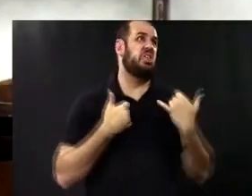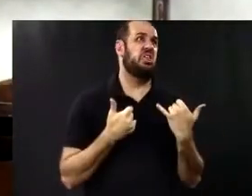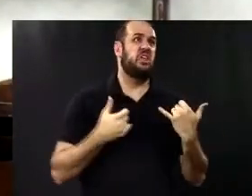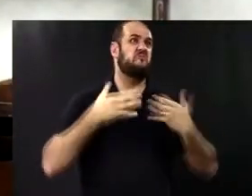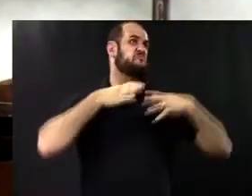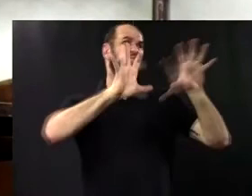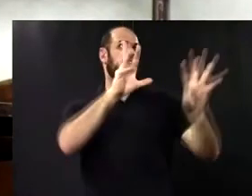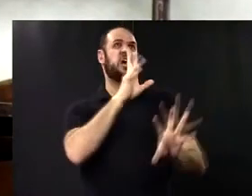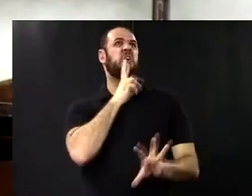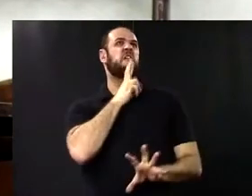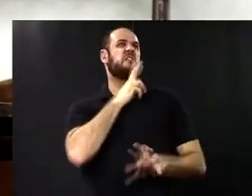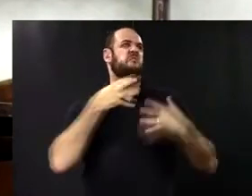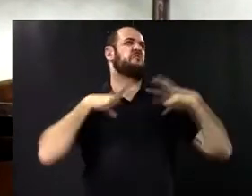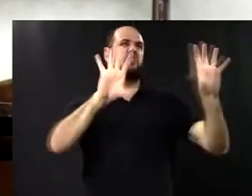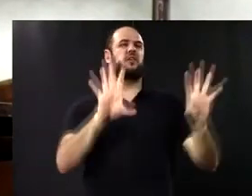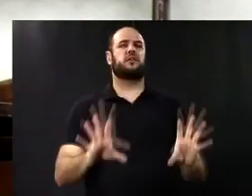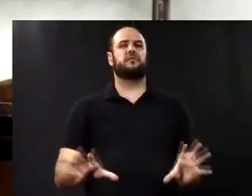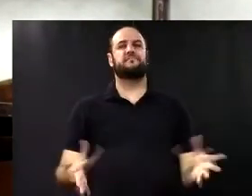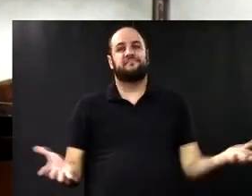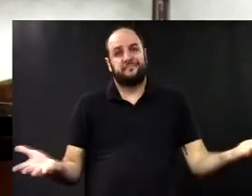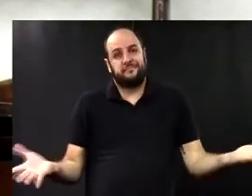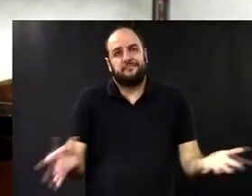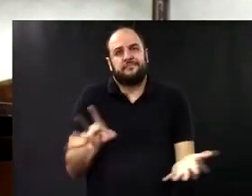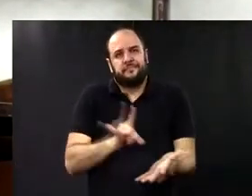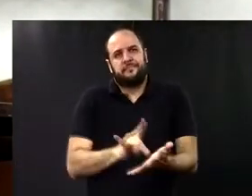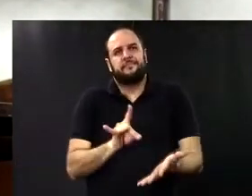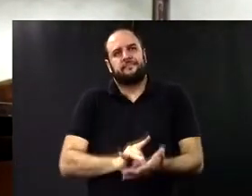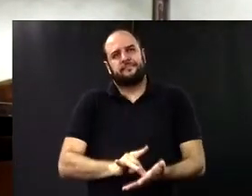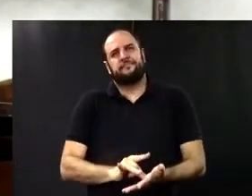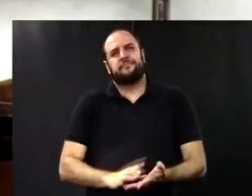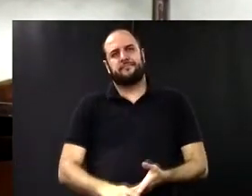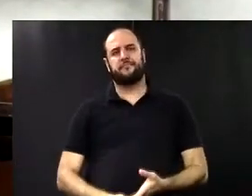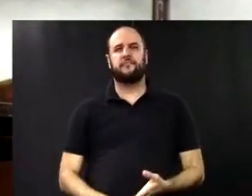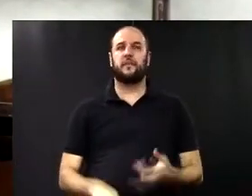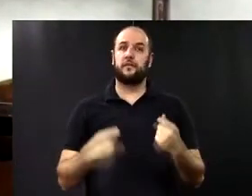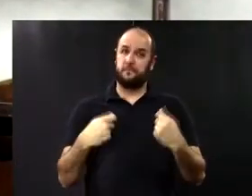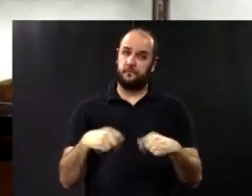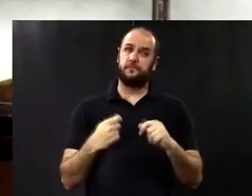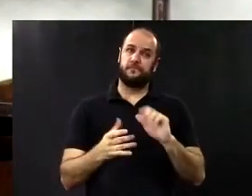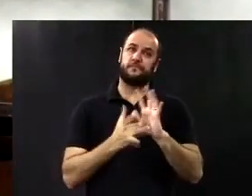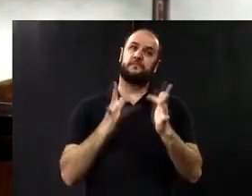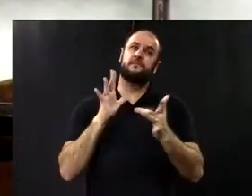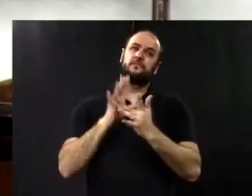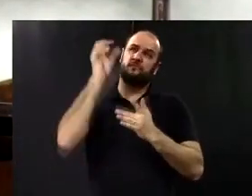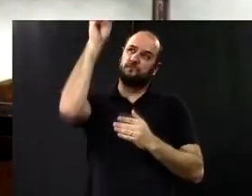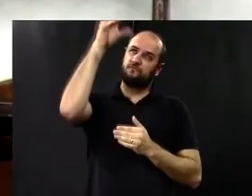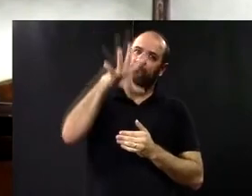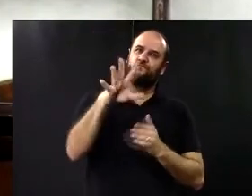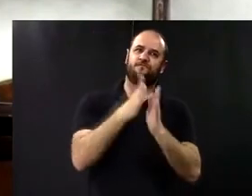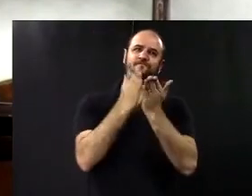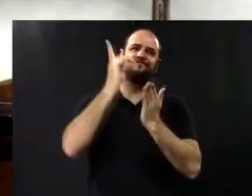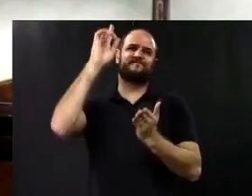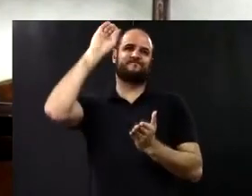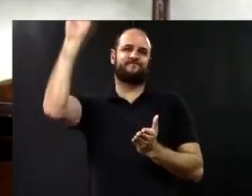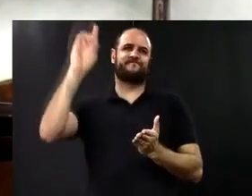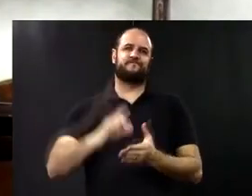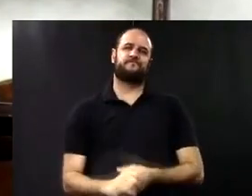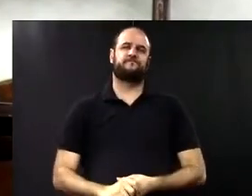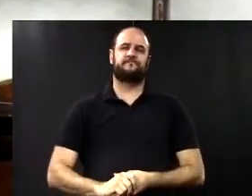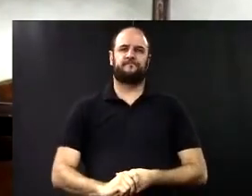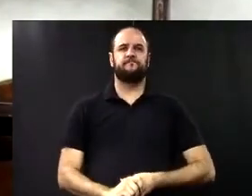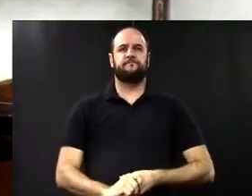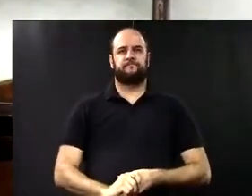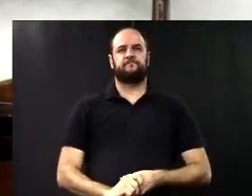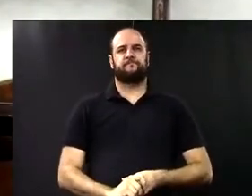reconhecer que de fato precisamos e necessitamos ser instruídos pela palavra de Deus. E por que